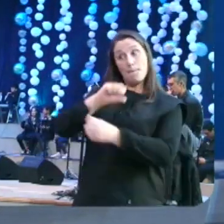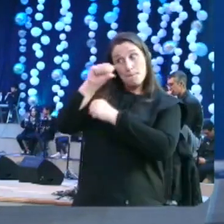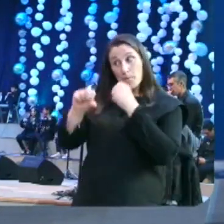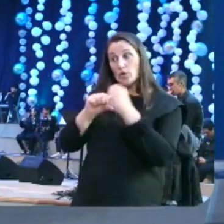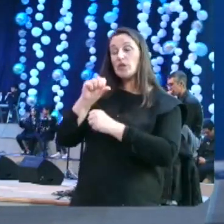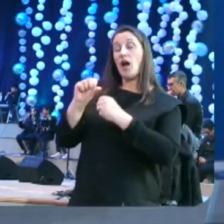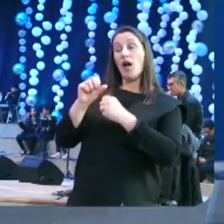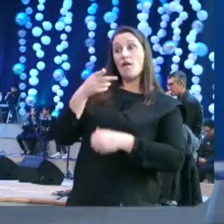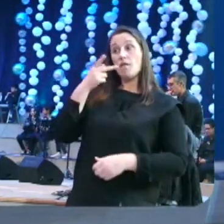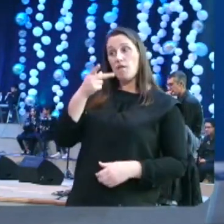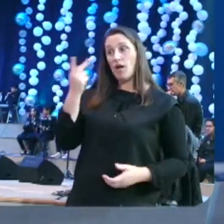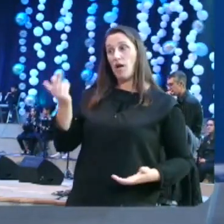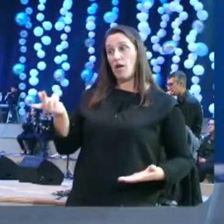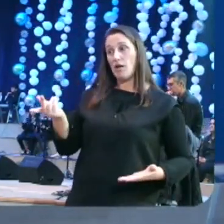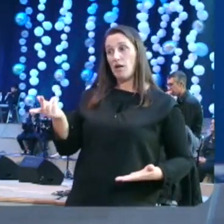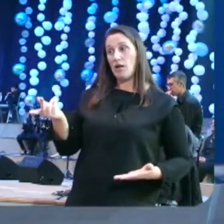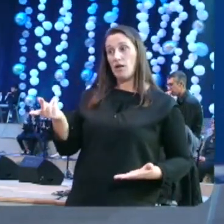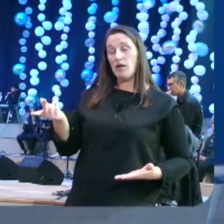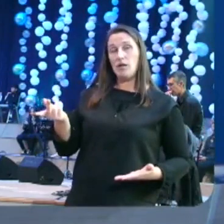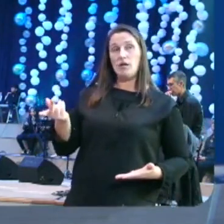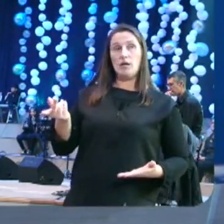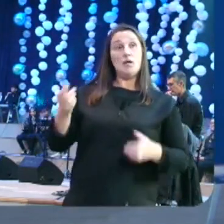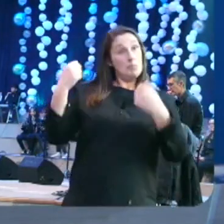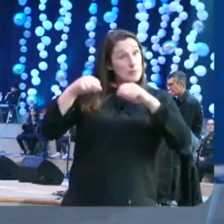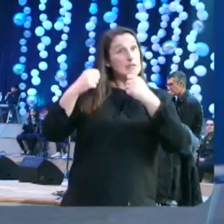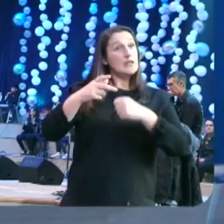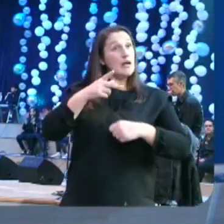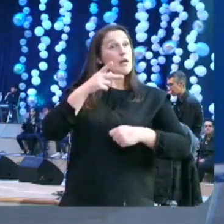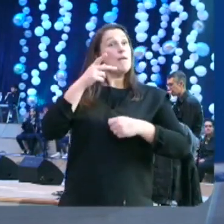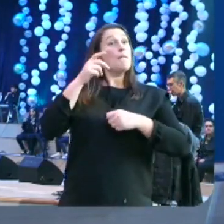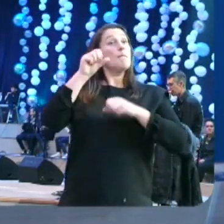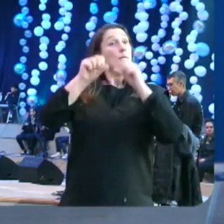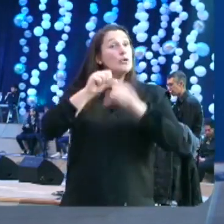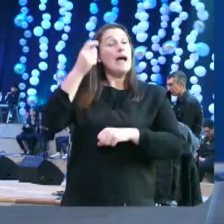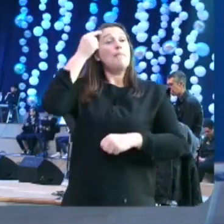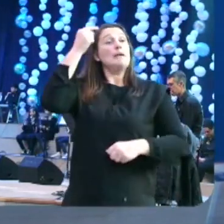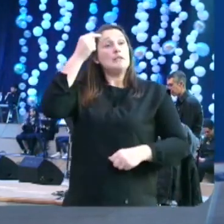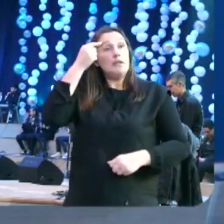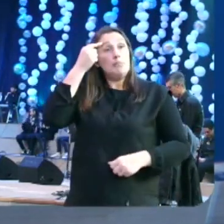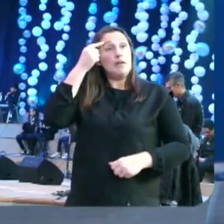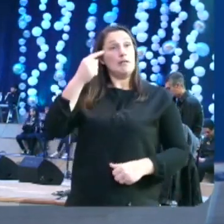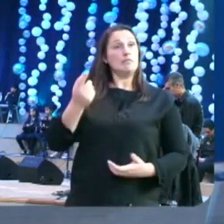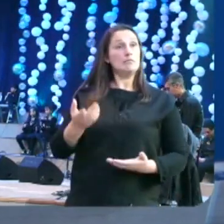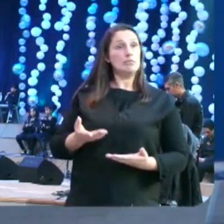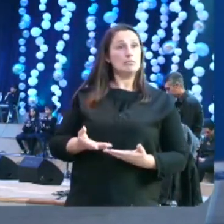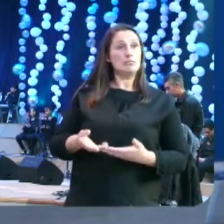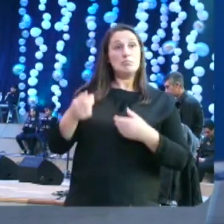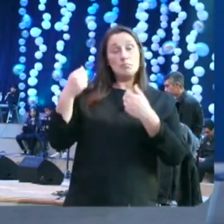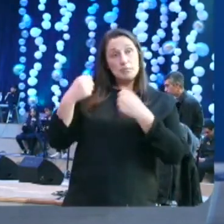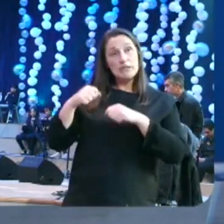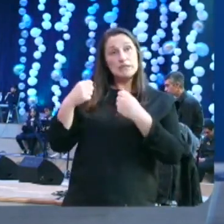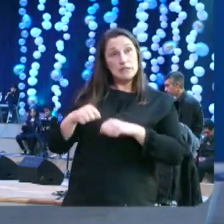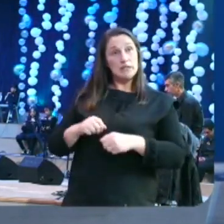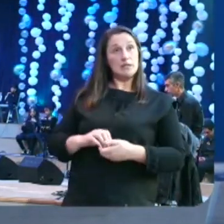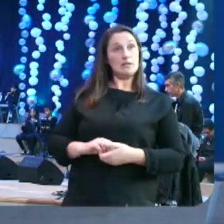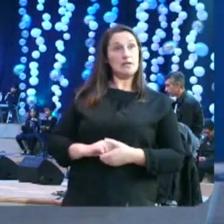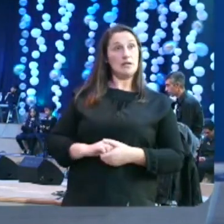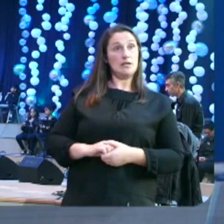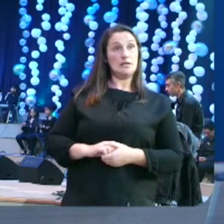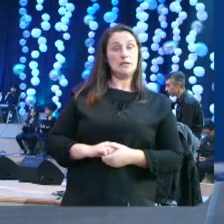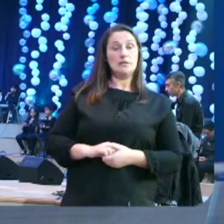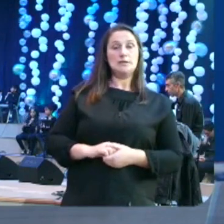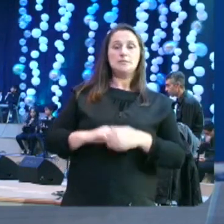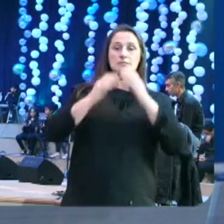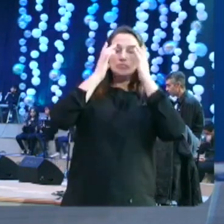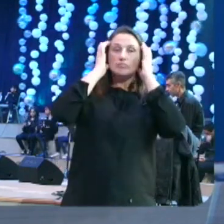disco, teu disco está quebrado. Lembra que o disco era aquela bolachona assim, né? E às vezes ali ficava arriscado, ele ficava só falando a mesma